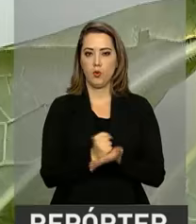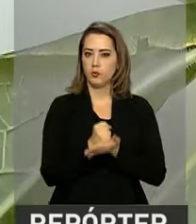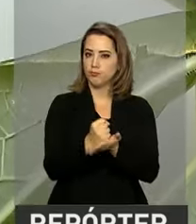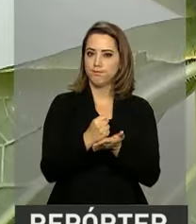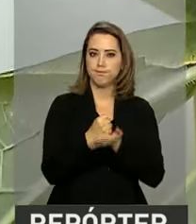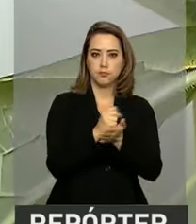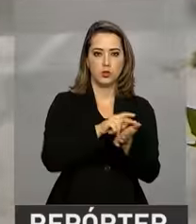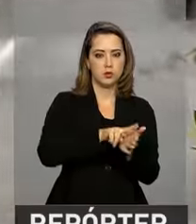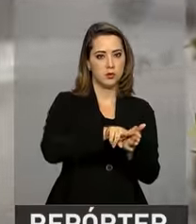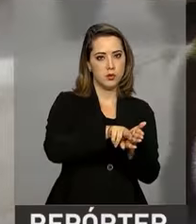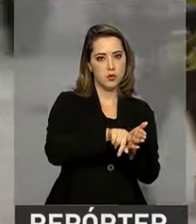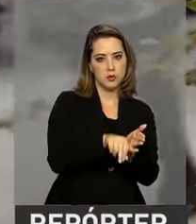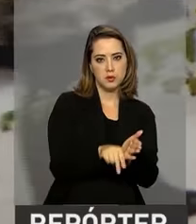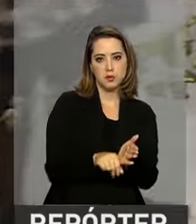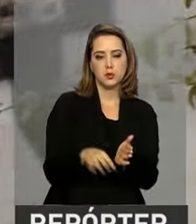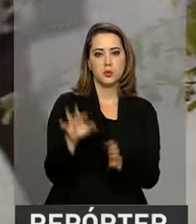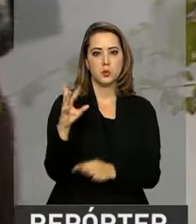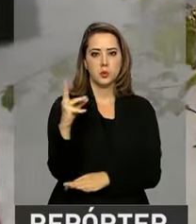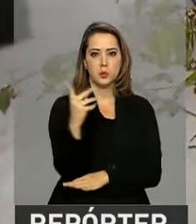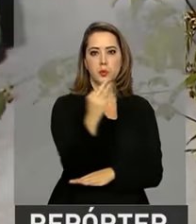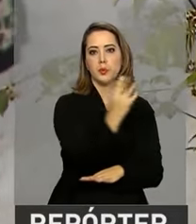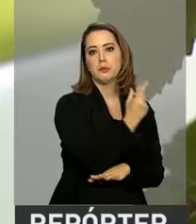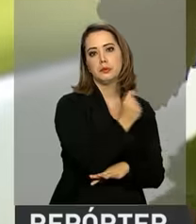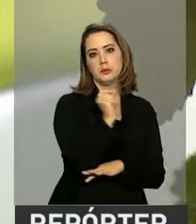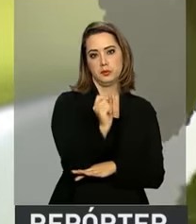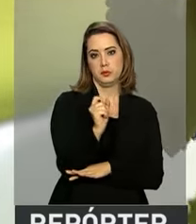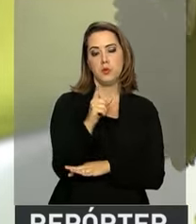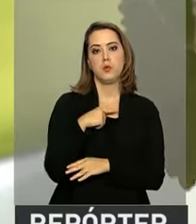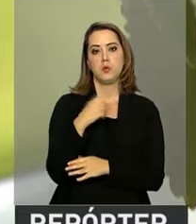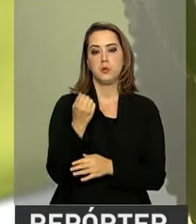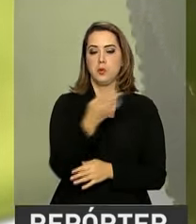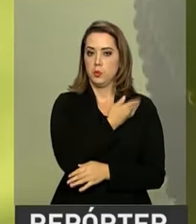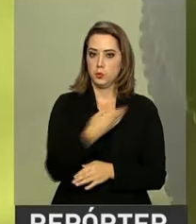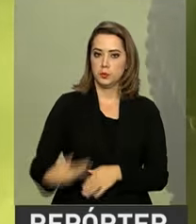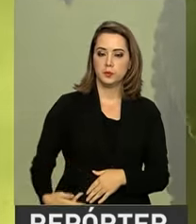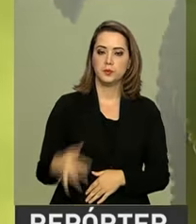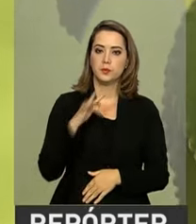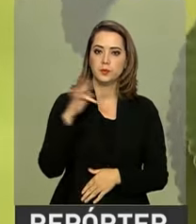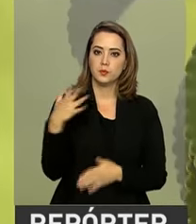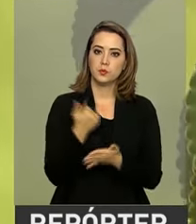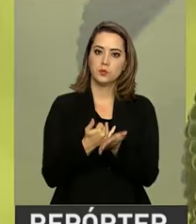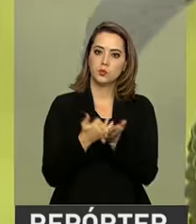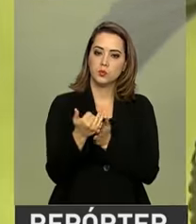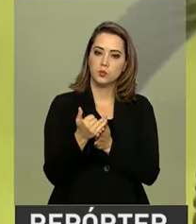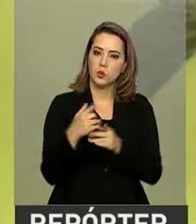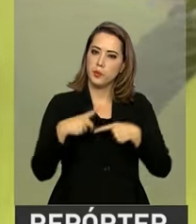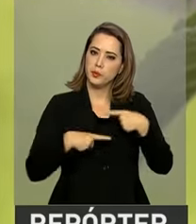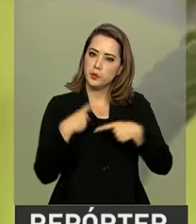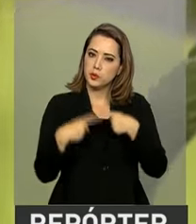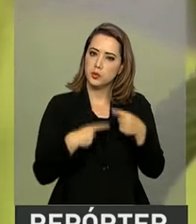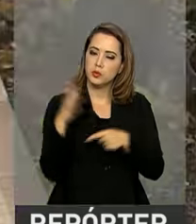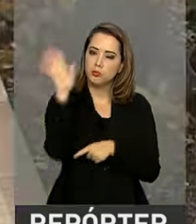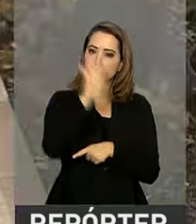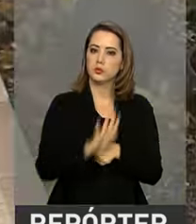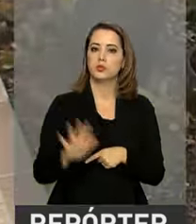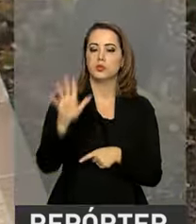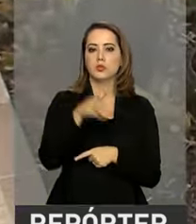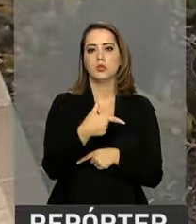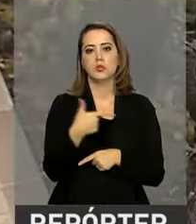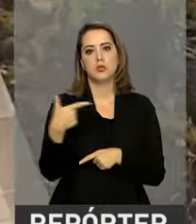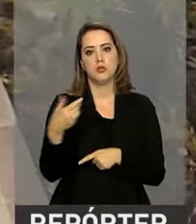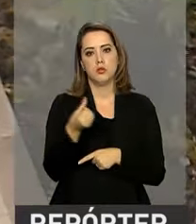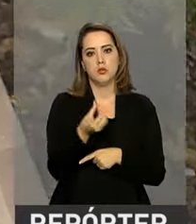plantas medicinais e fitoterápicas com segurança o governo federal iniciou uma política nacional em 2006